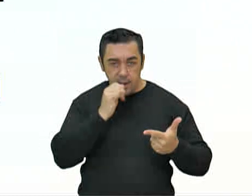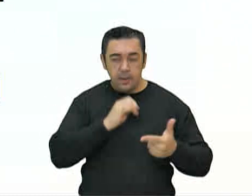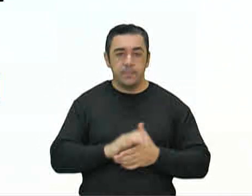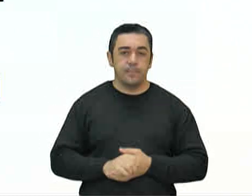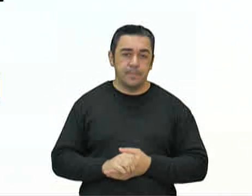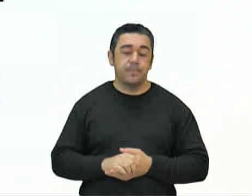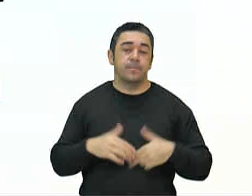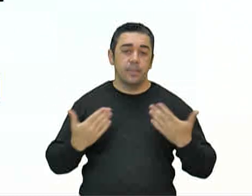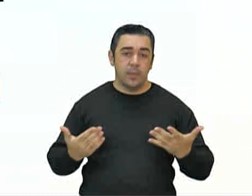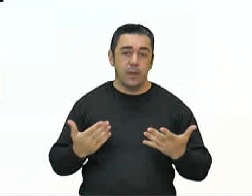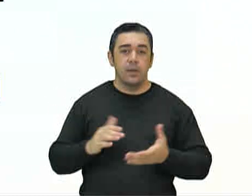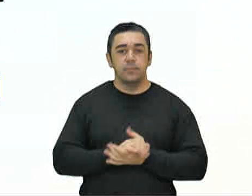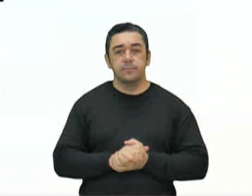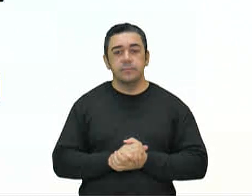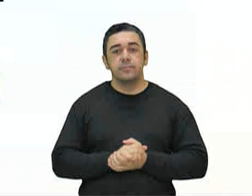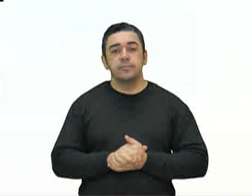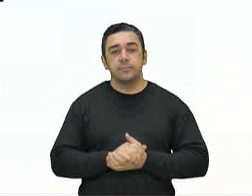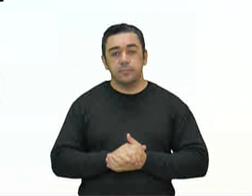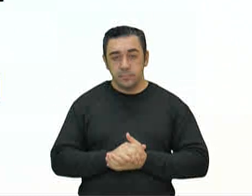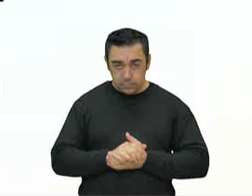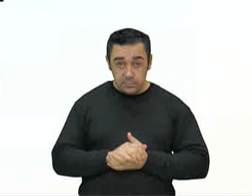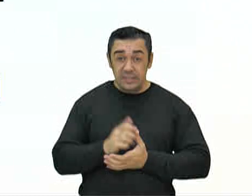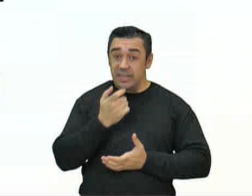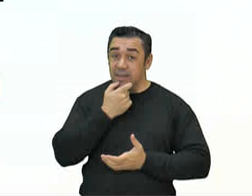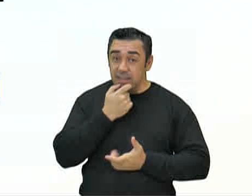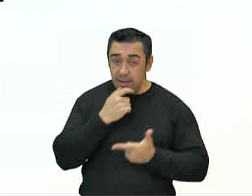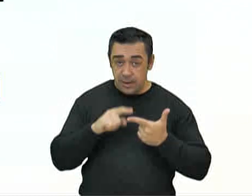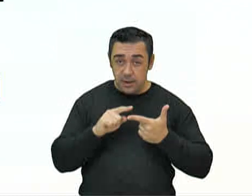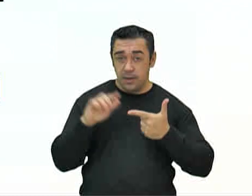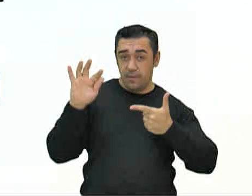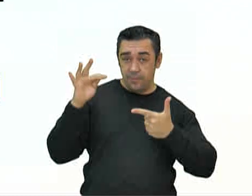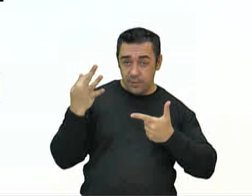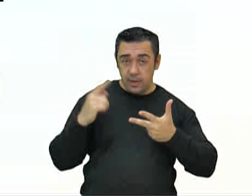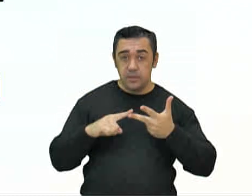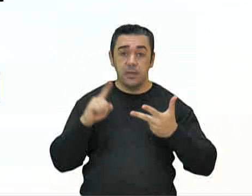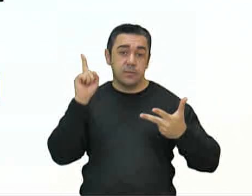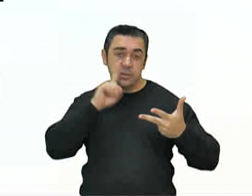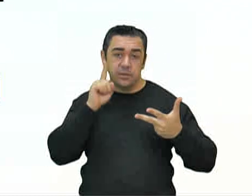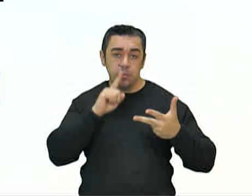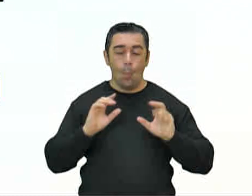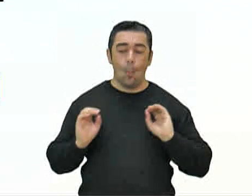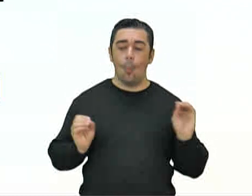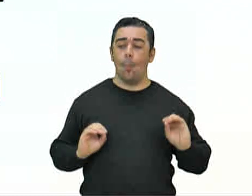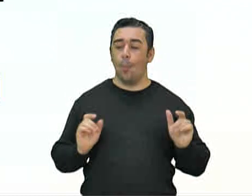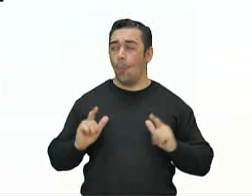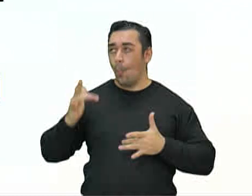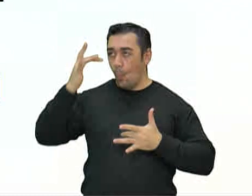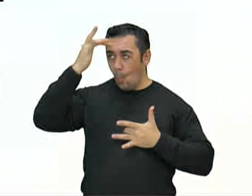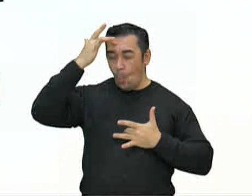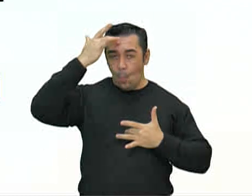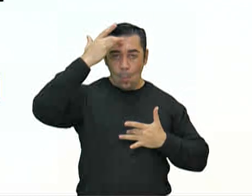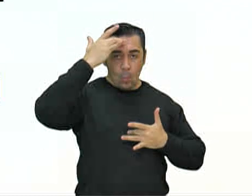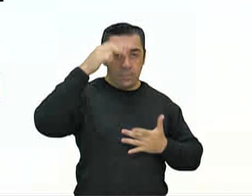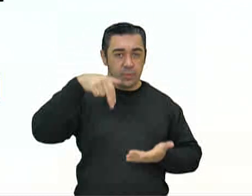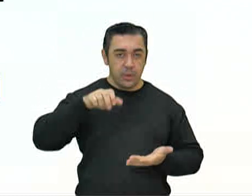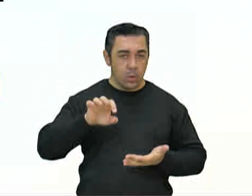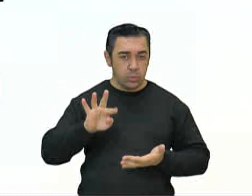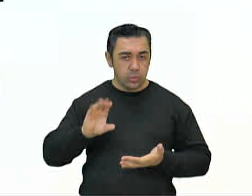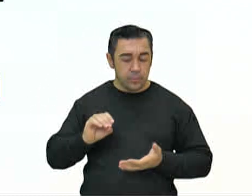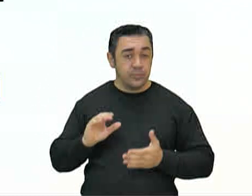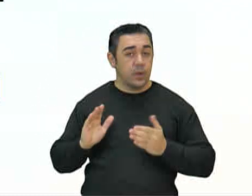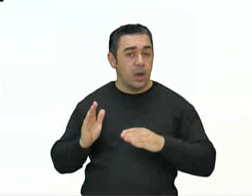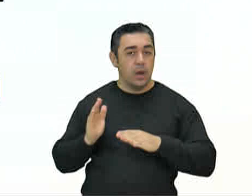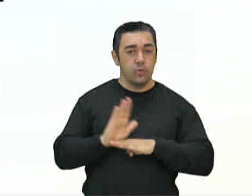os Estados Unidos se declararam neutros. Então, para ajudar o grupo